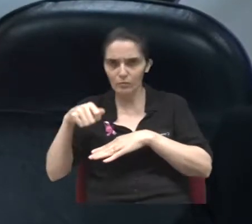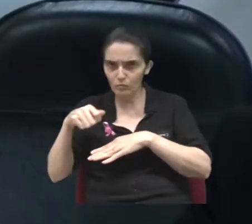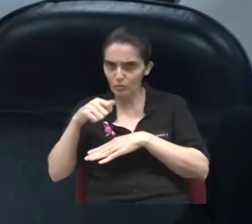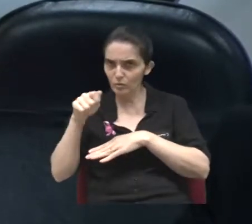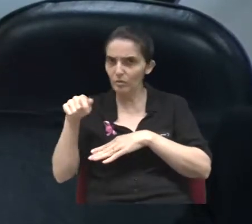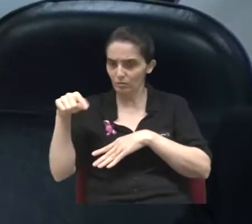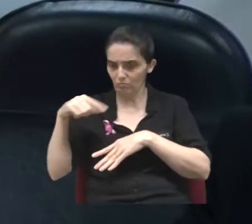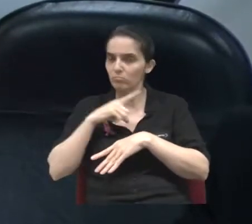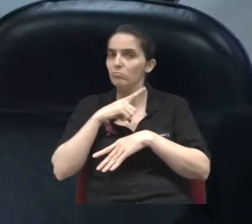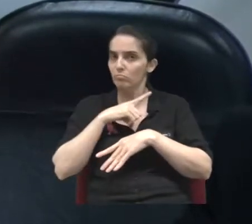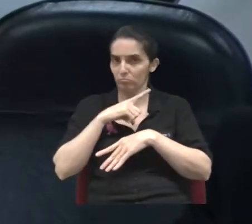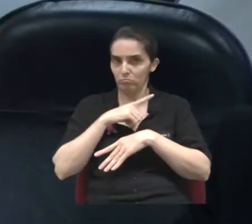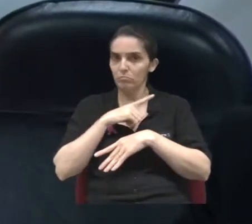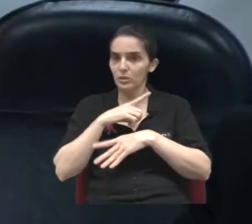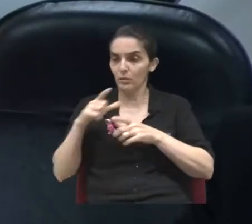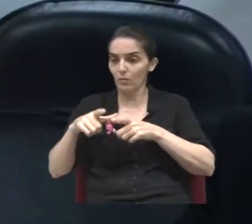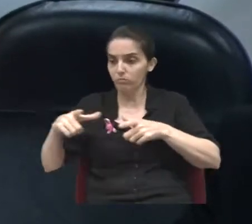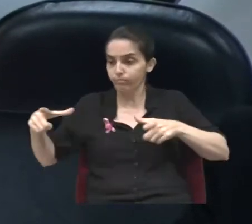é uma área grande,